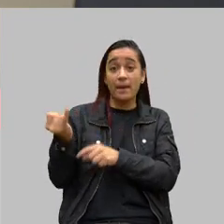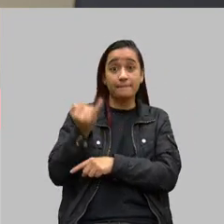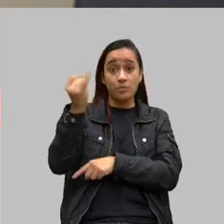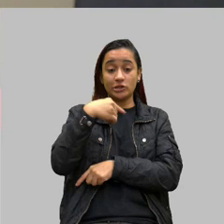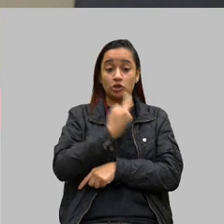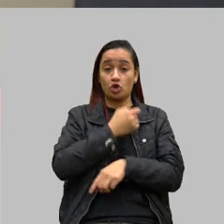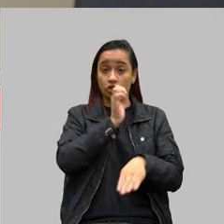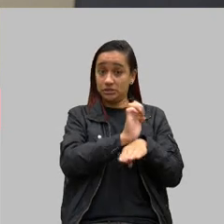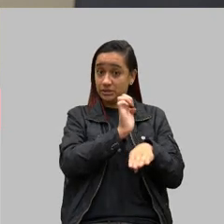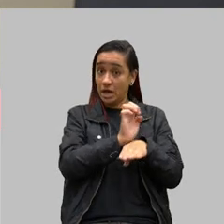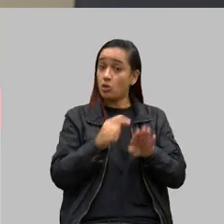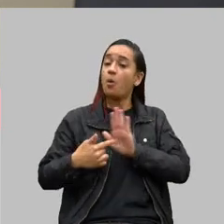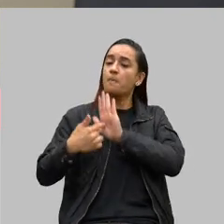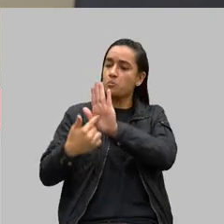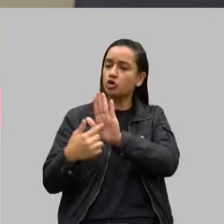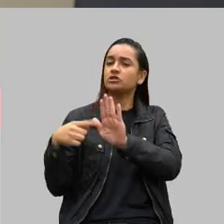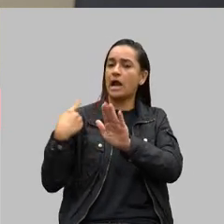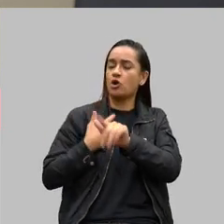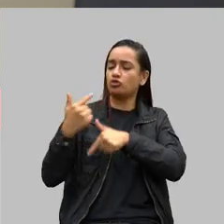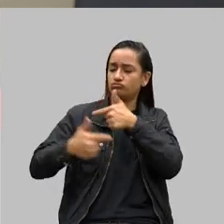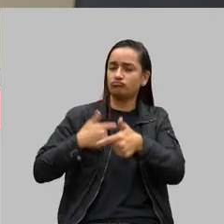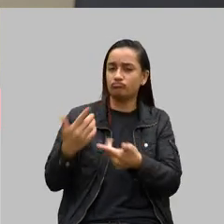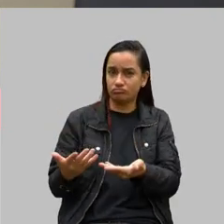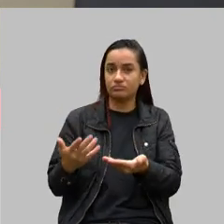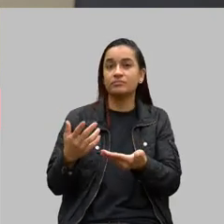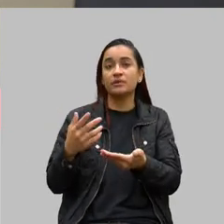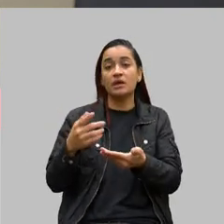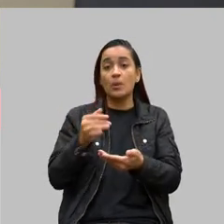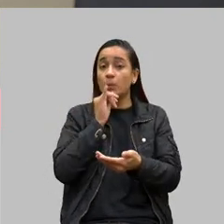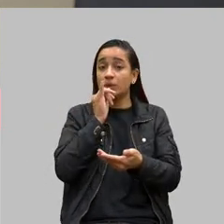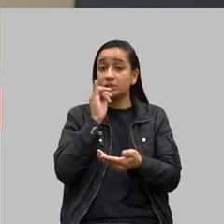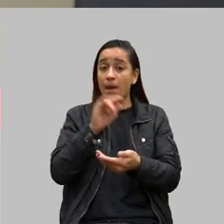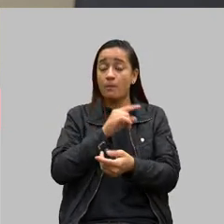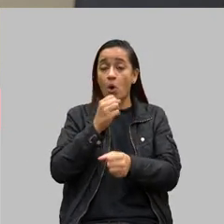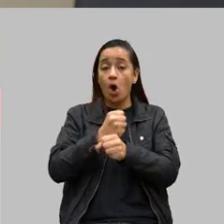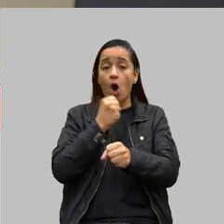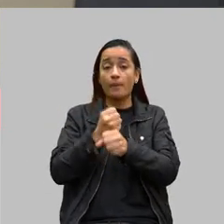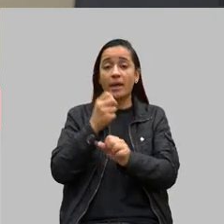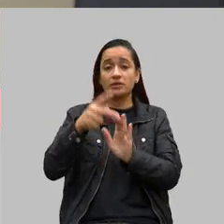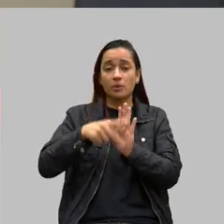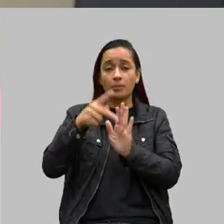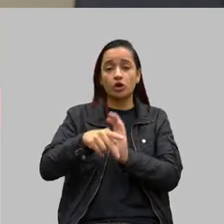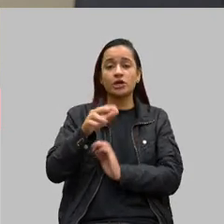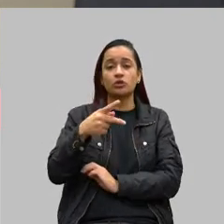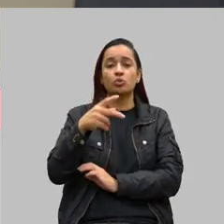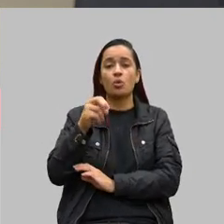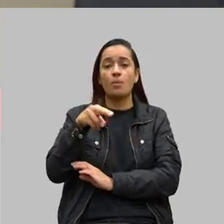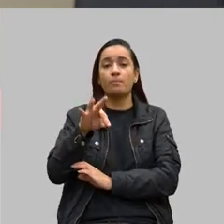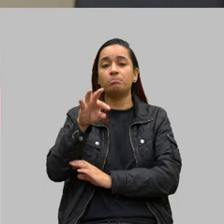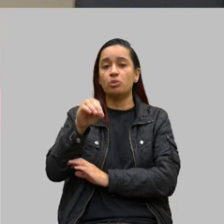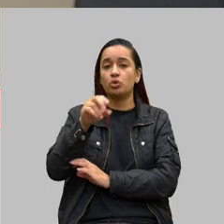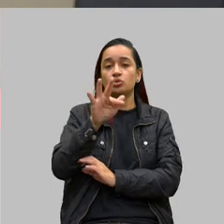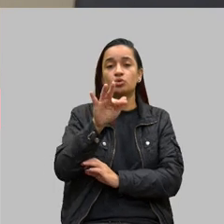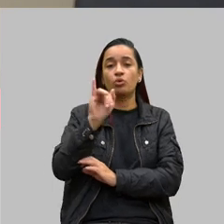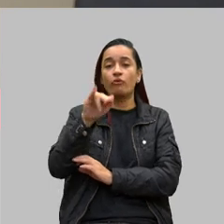de Fato né quando a gente faz aqui a própria menção operação ponto final nessas ações de fiscalização né que levaram aí a gente retirar vários ônibus de circulação